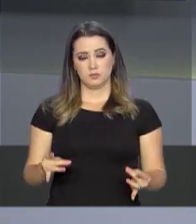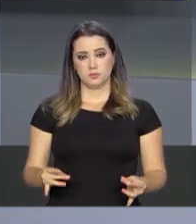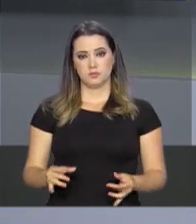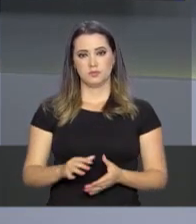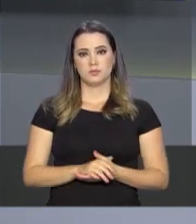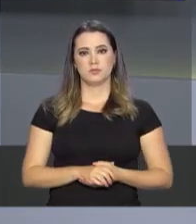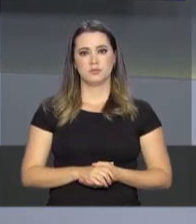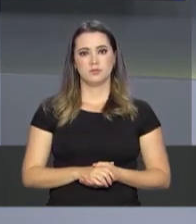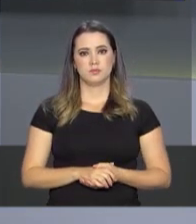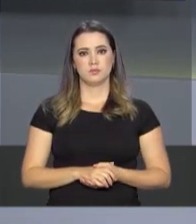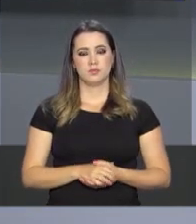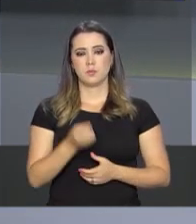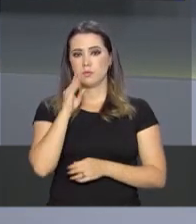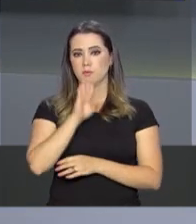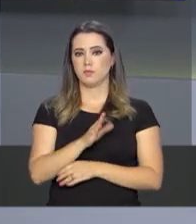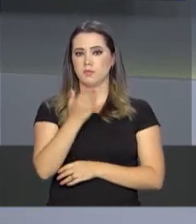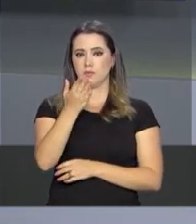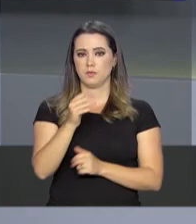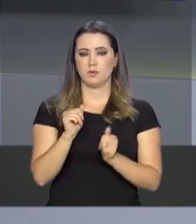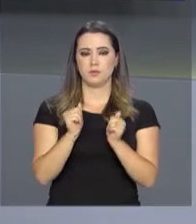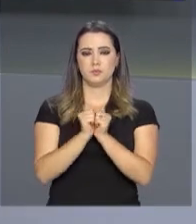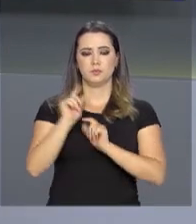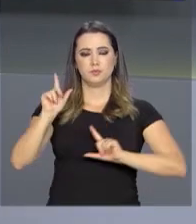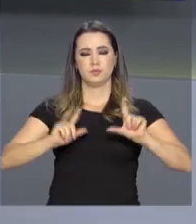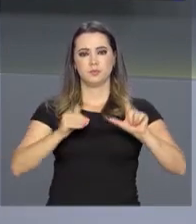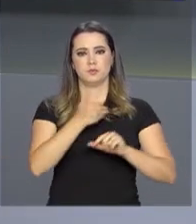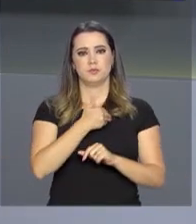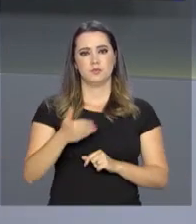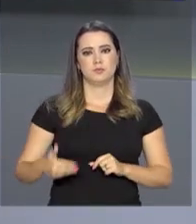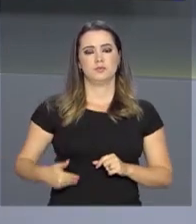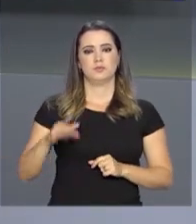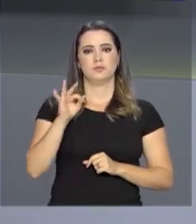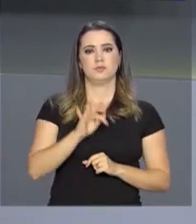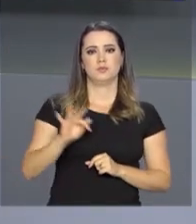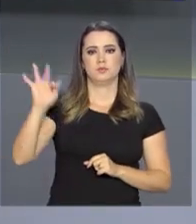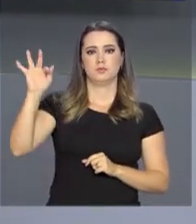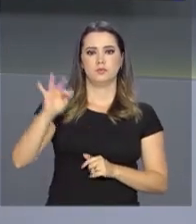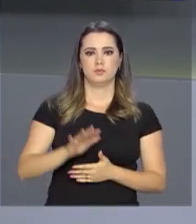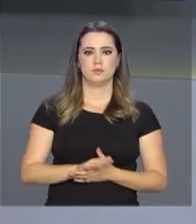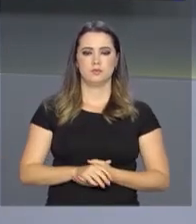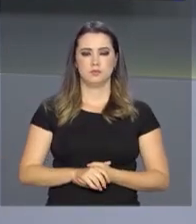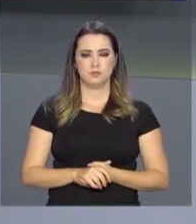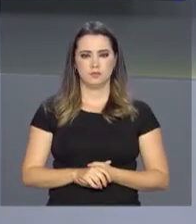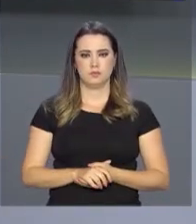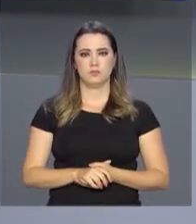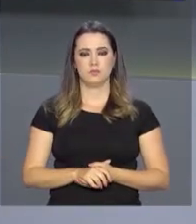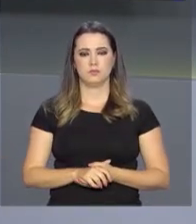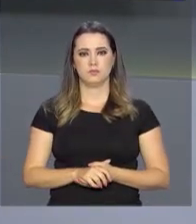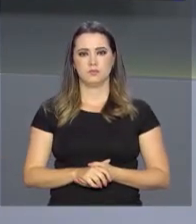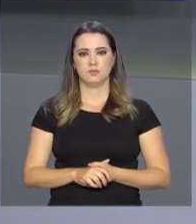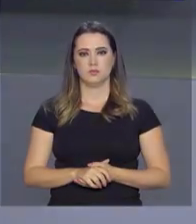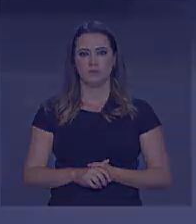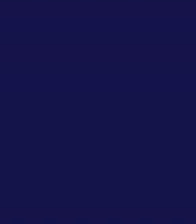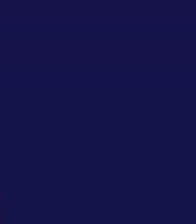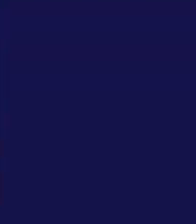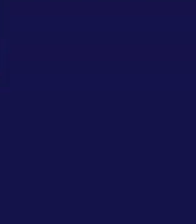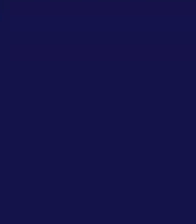nosso canal no YouTube. Uma boa tarde para você e continue com a gente aqui na NBR, a TV do Governo Federal.